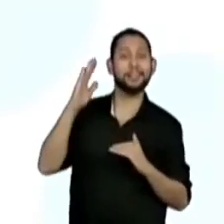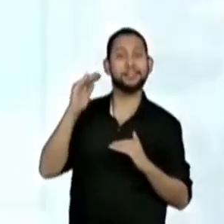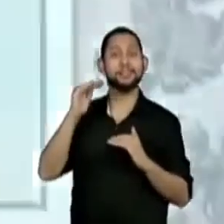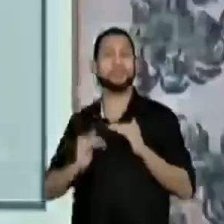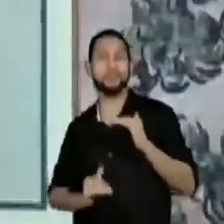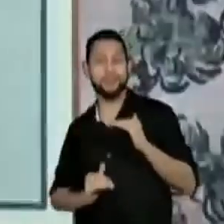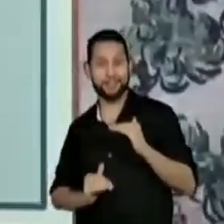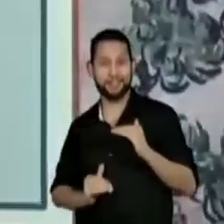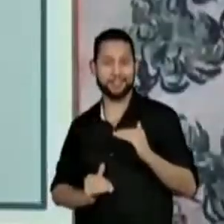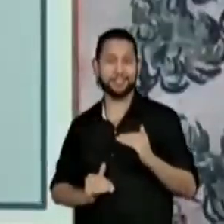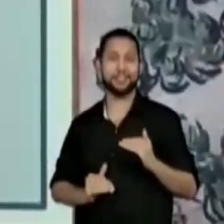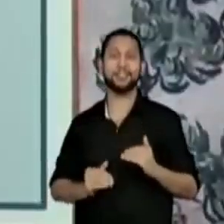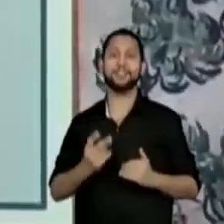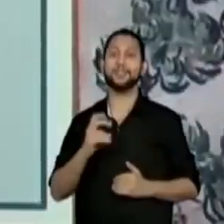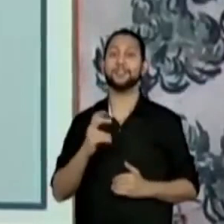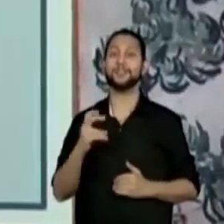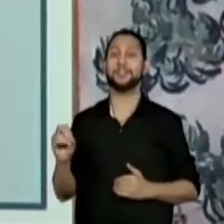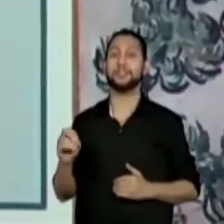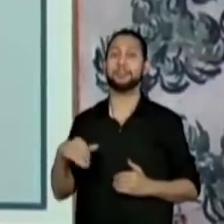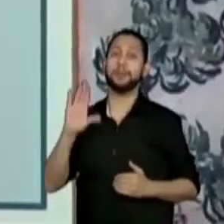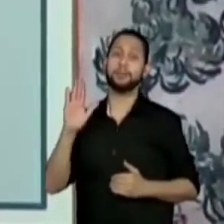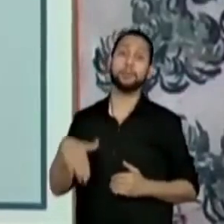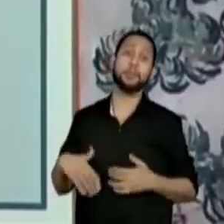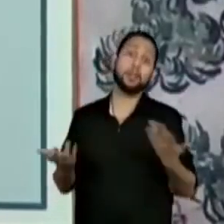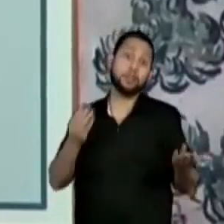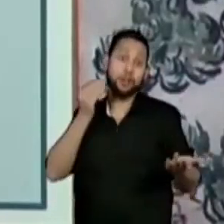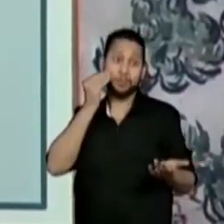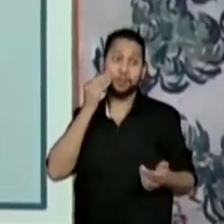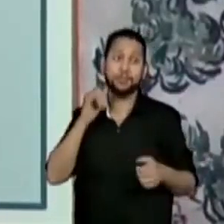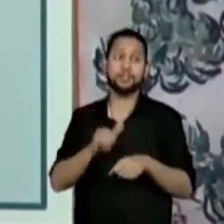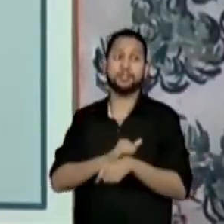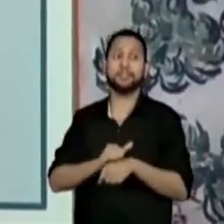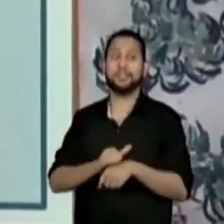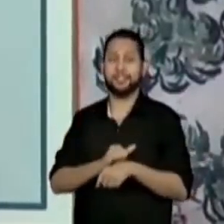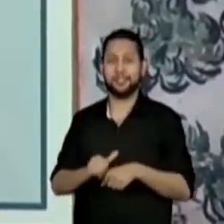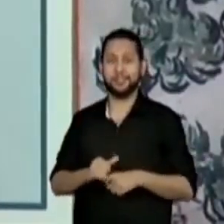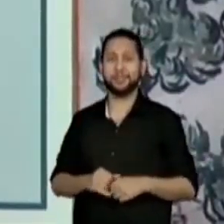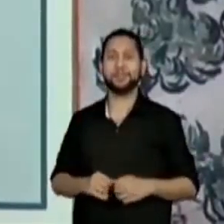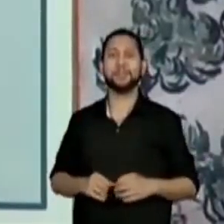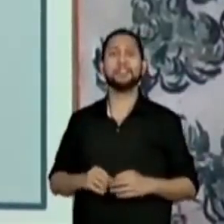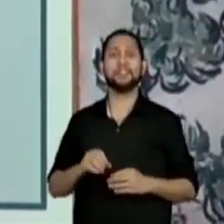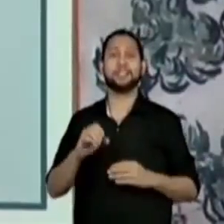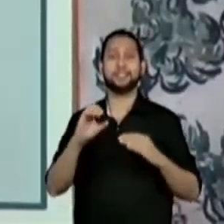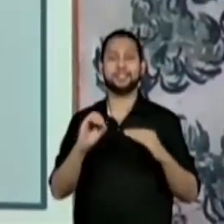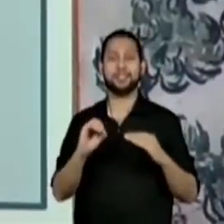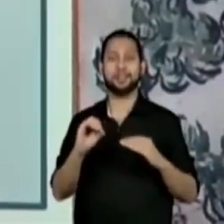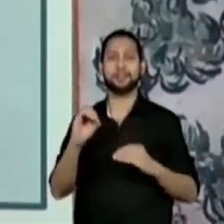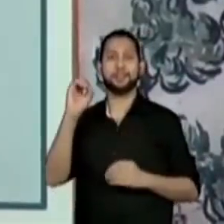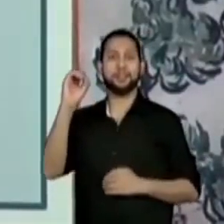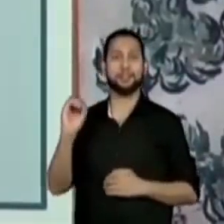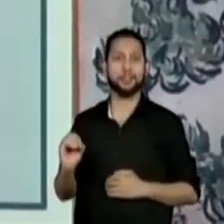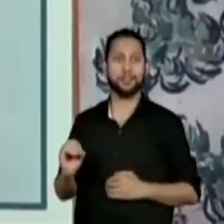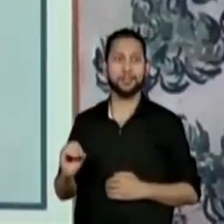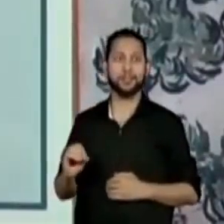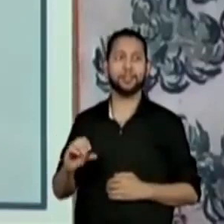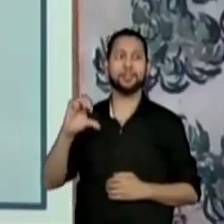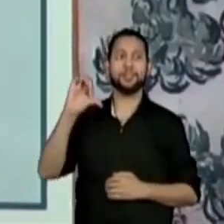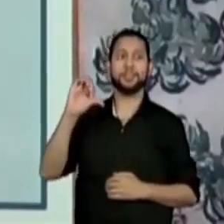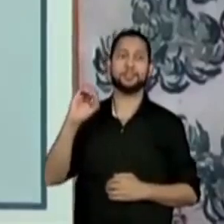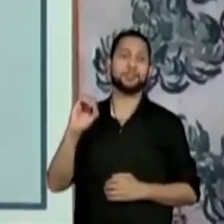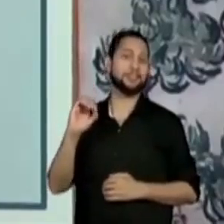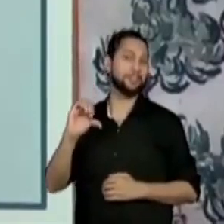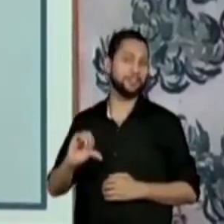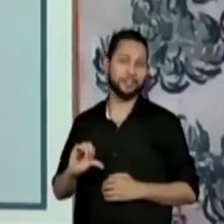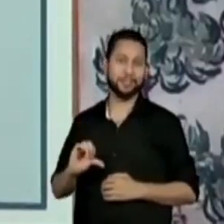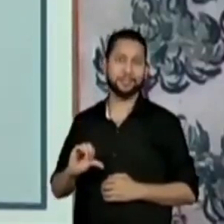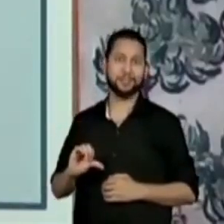do ano que a gente está que é 2020 ou não então vamos lá 0 + 0 = 0 9 + 0